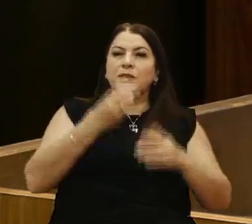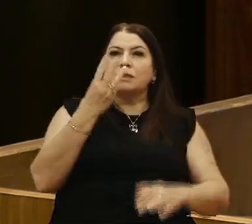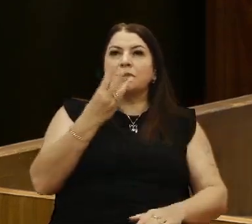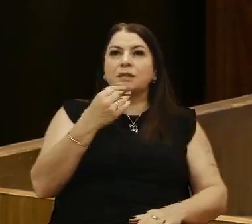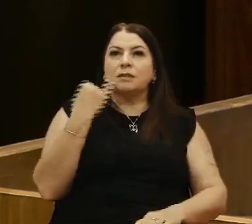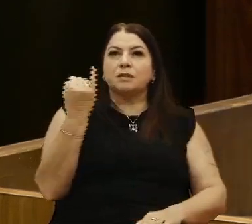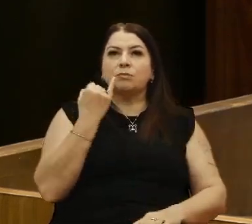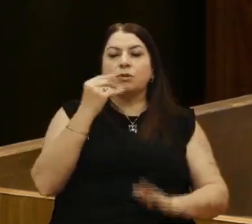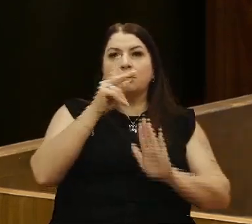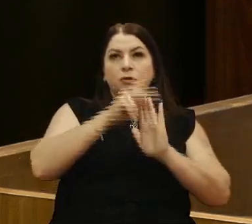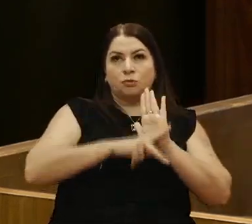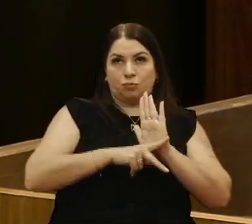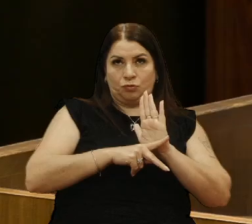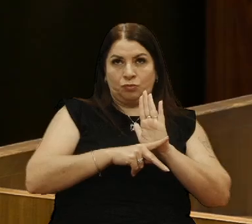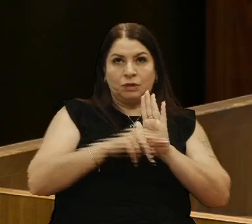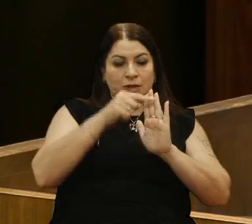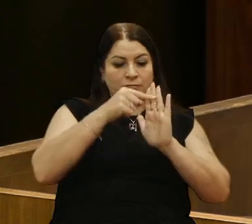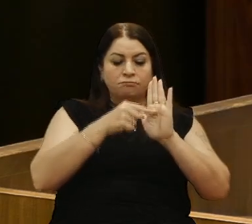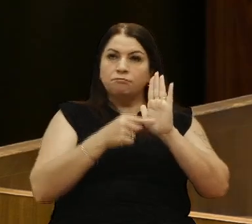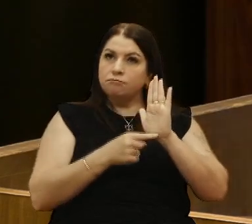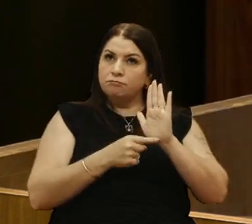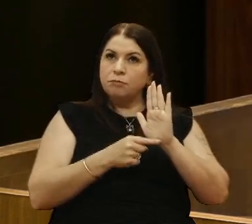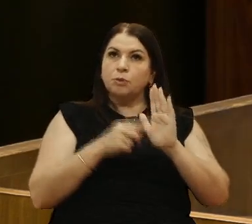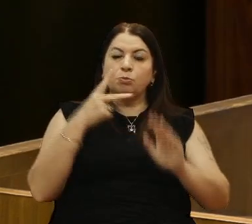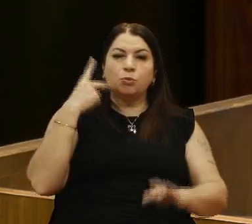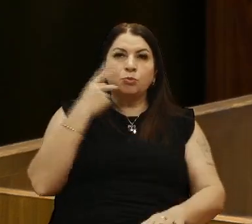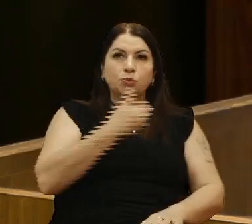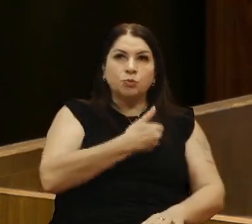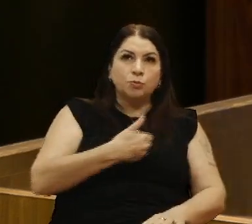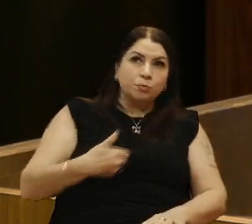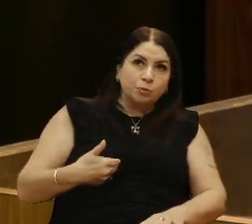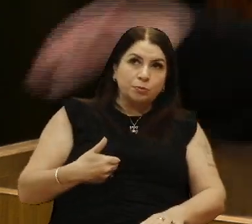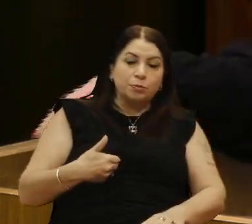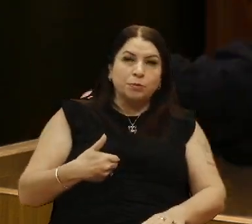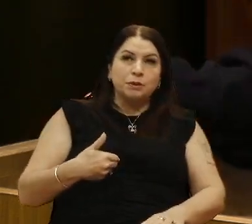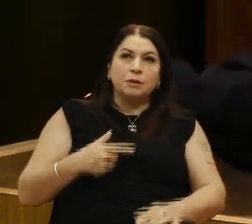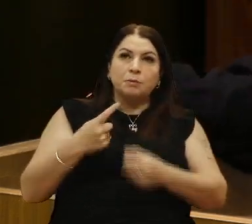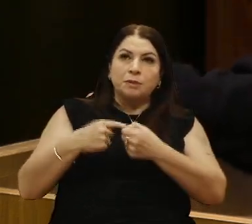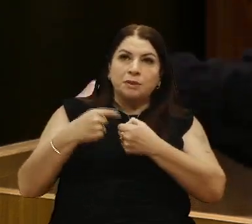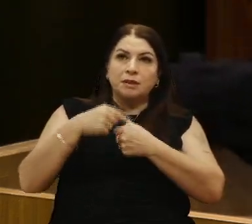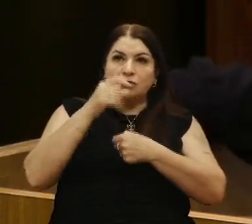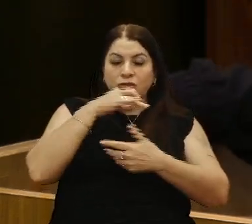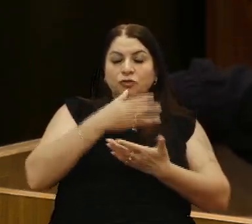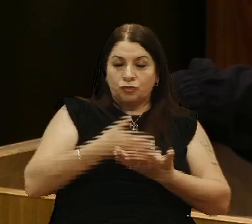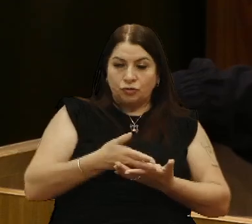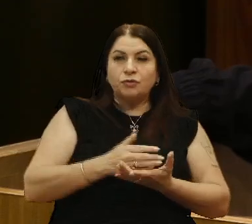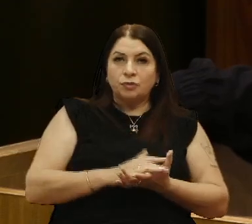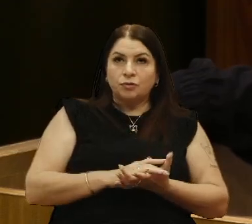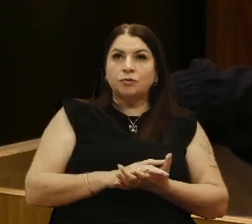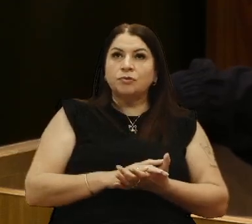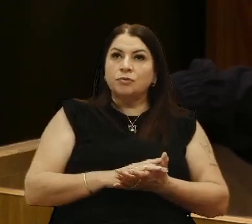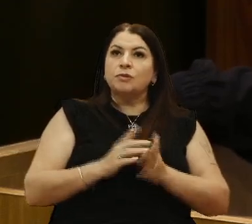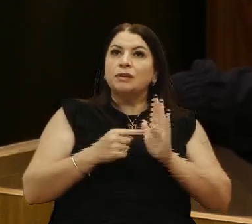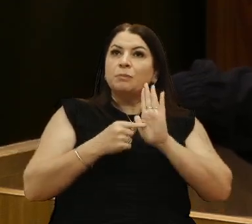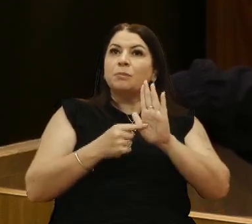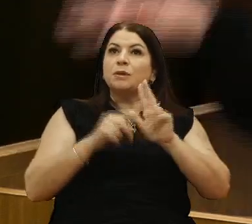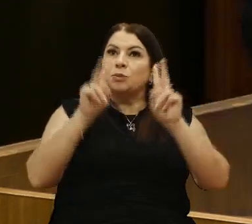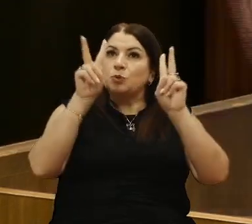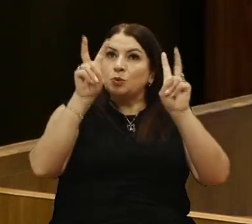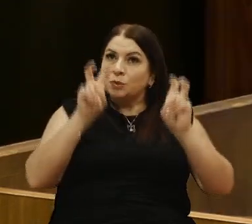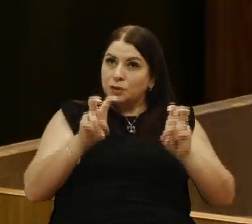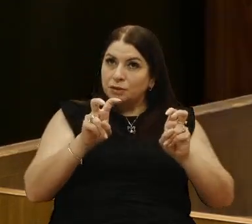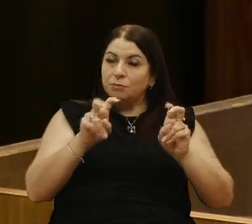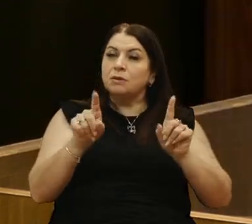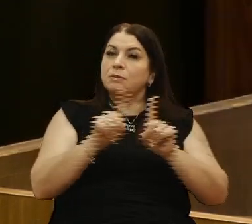importantes projetos, de 3 importantes políticas públicas para a cidade de Caxias do Sul, que tratam do tema e